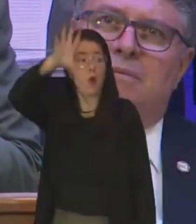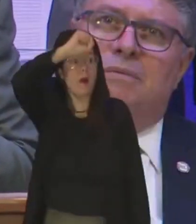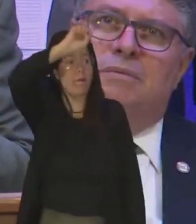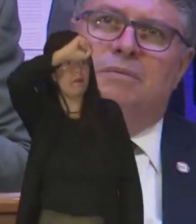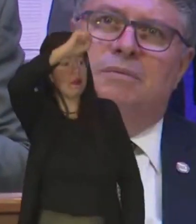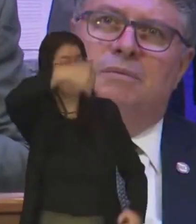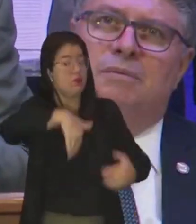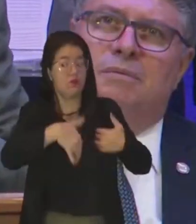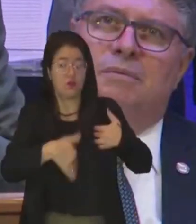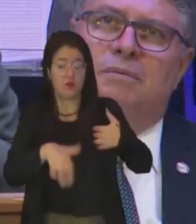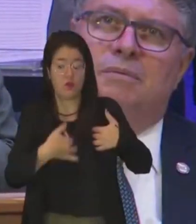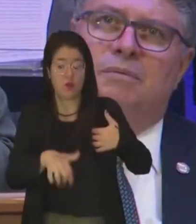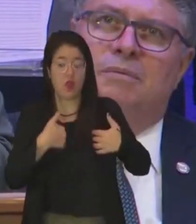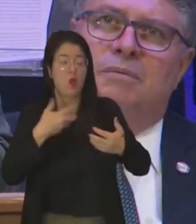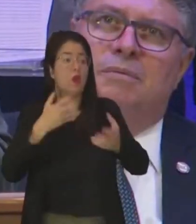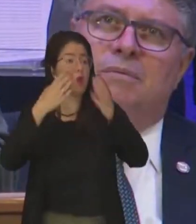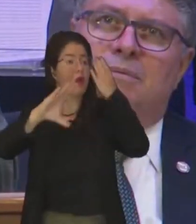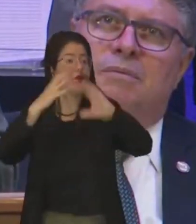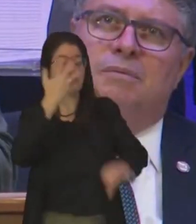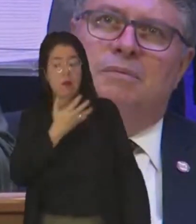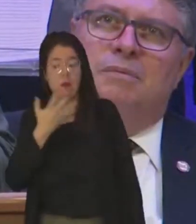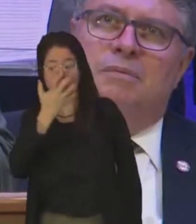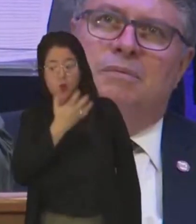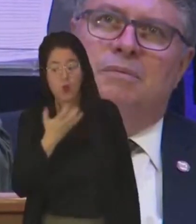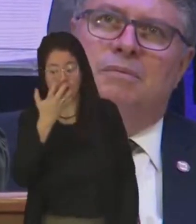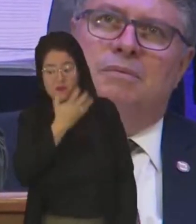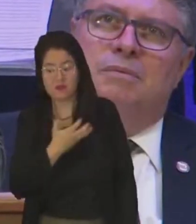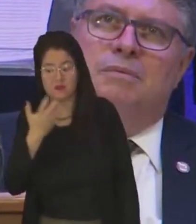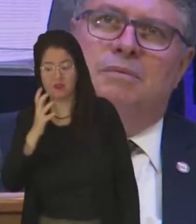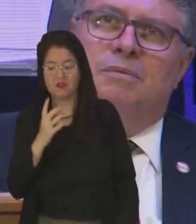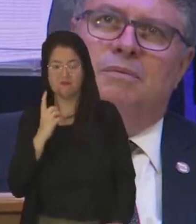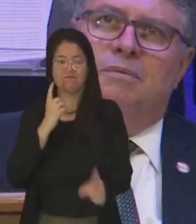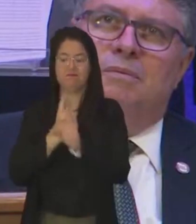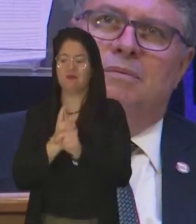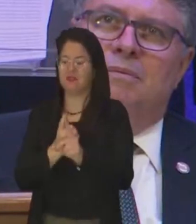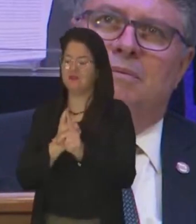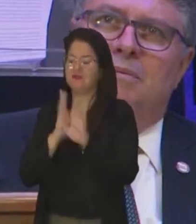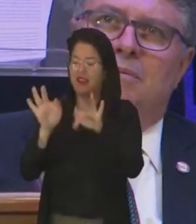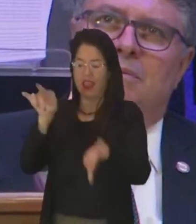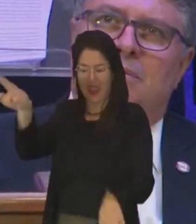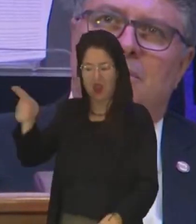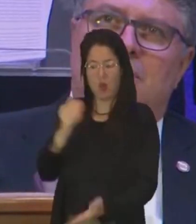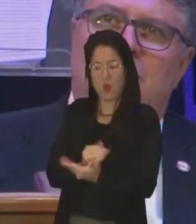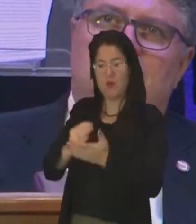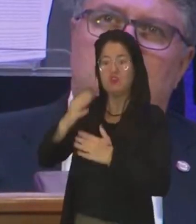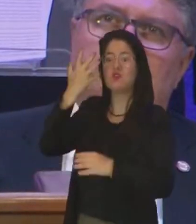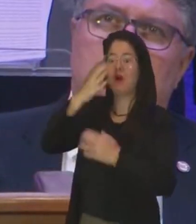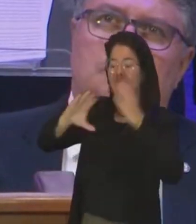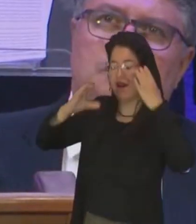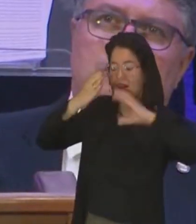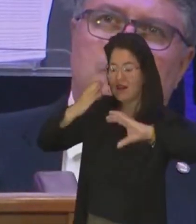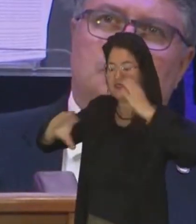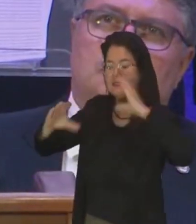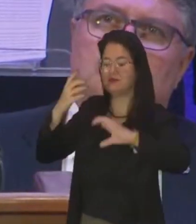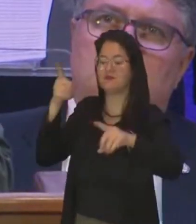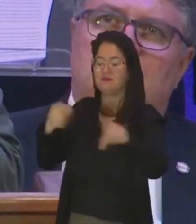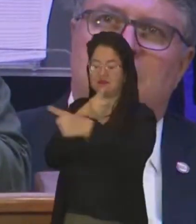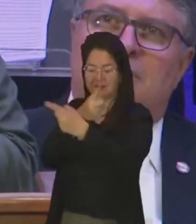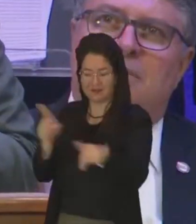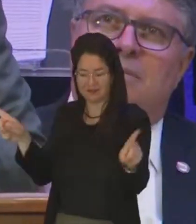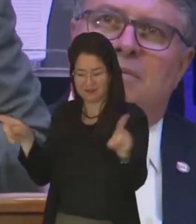tocar. Ele falou, e eu quero cantar uma música. E o nosso encontro ali aquele dia terminou, ele cantando uma